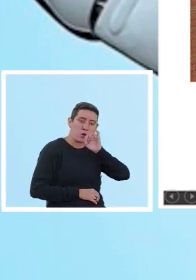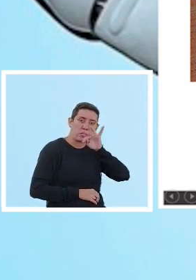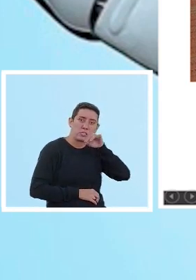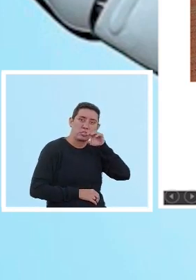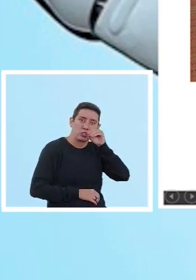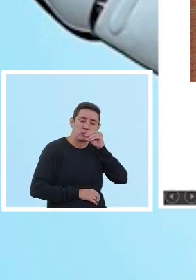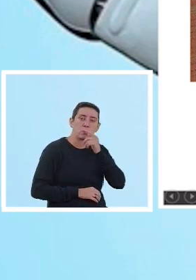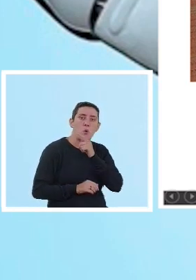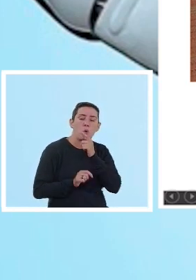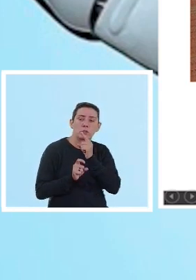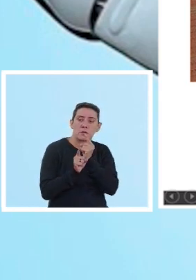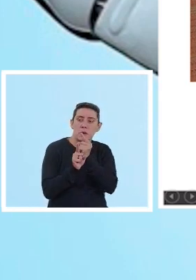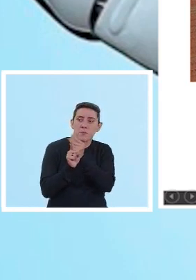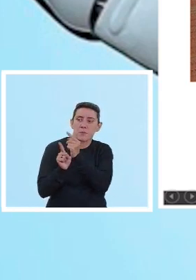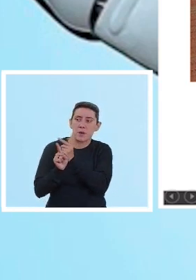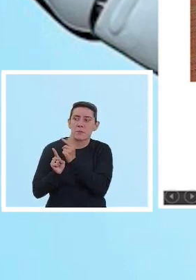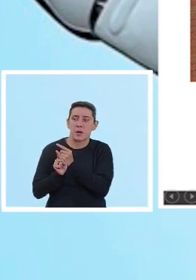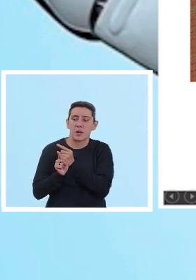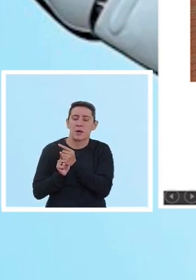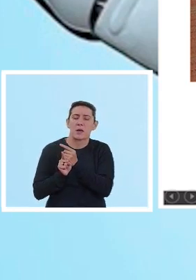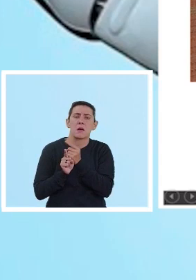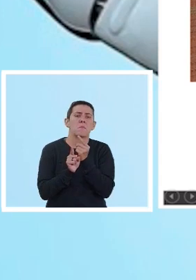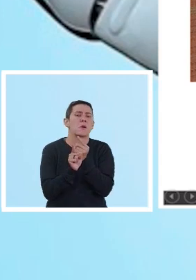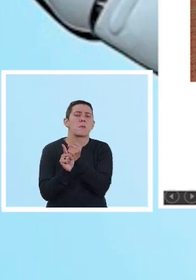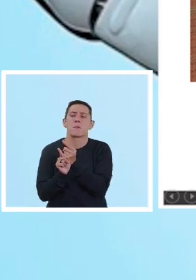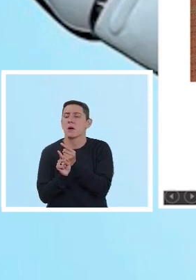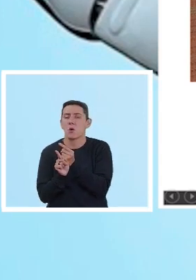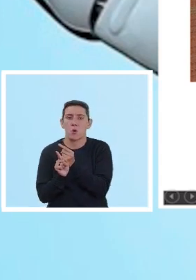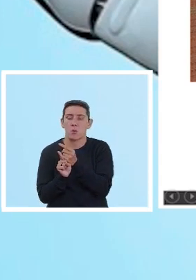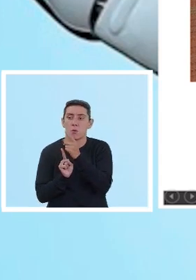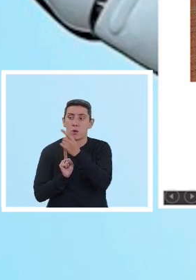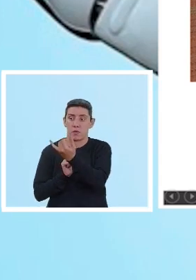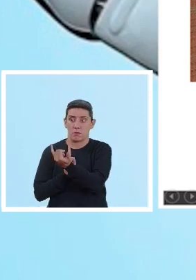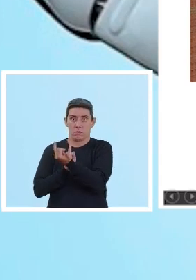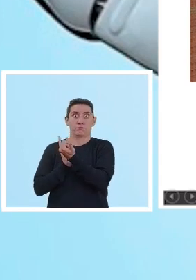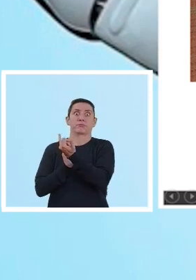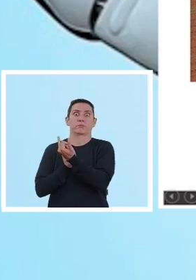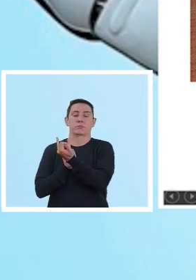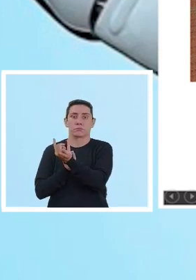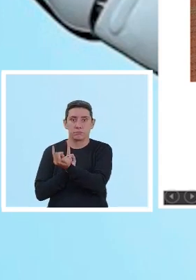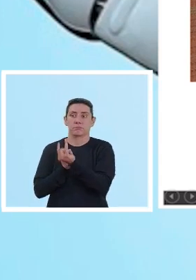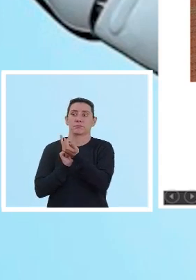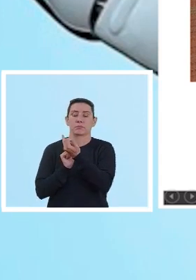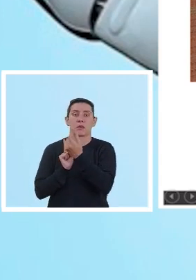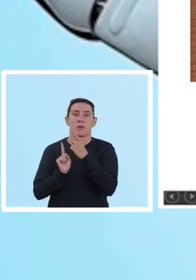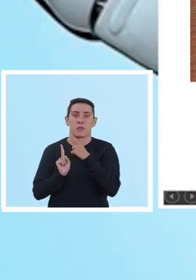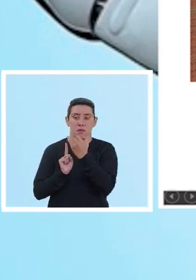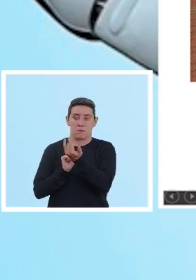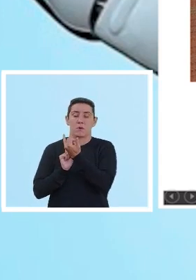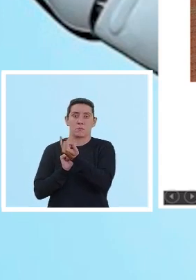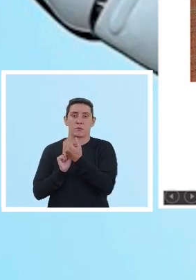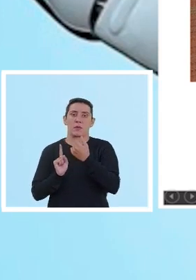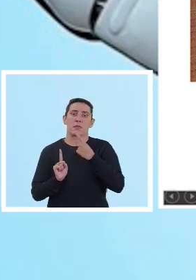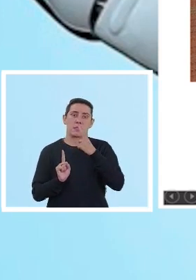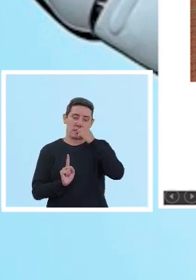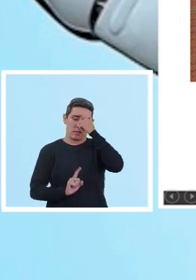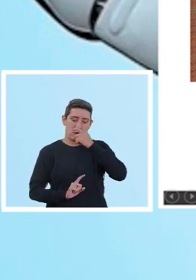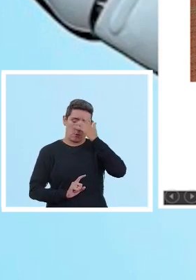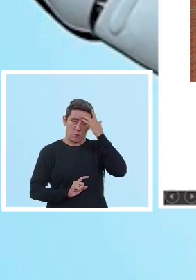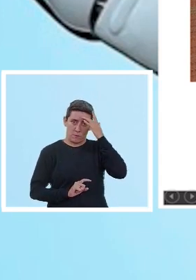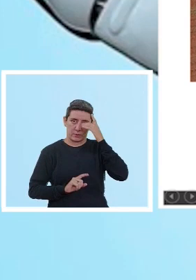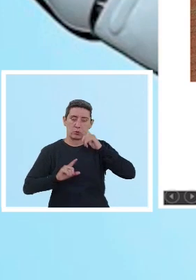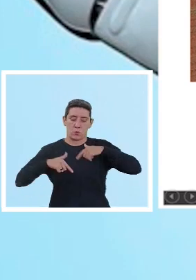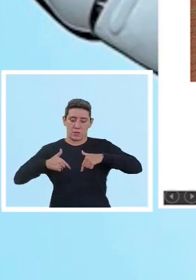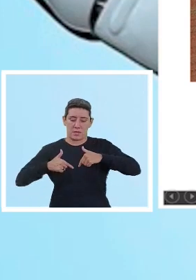como é que é feita essa secagem a gente pega o alerta né a gente fica fica uma pessoa da nossa equipe lá toda